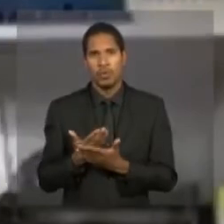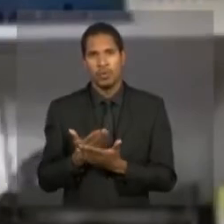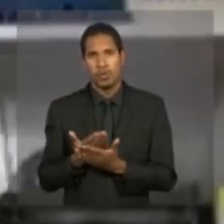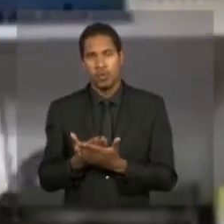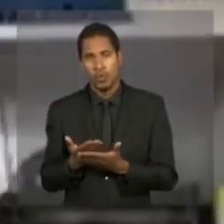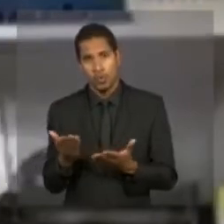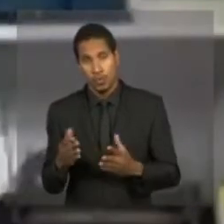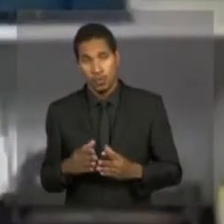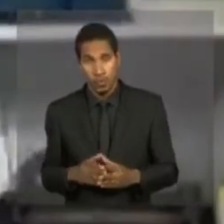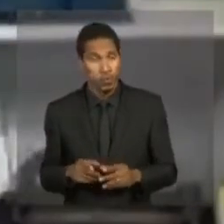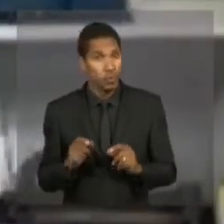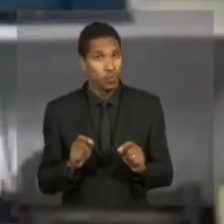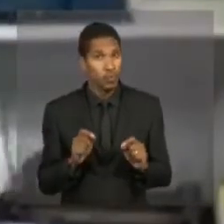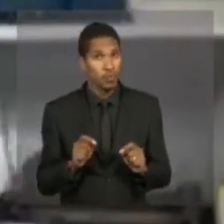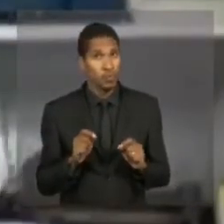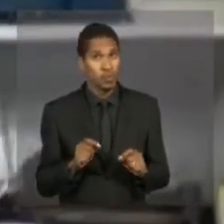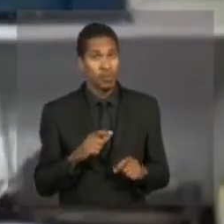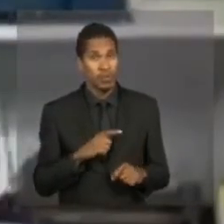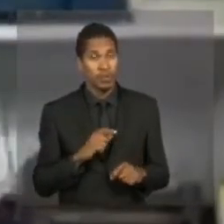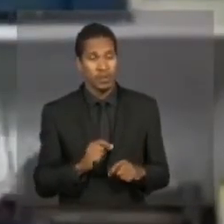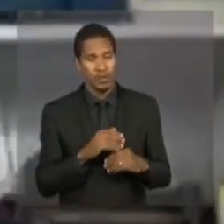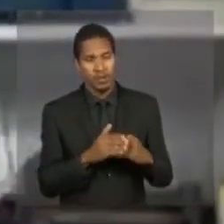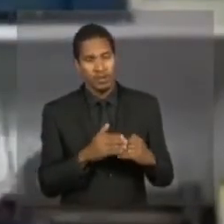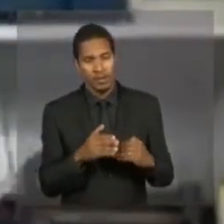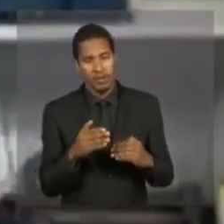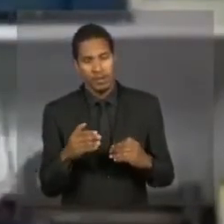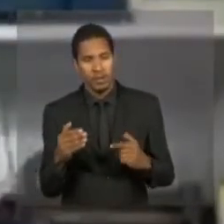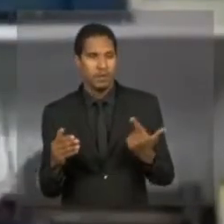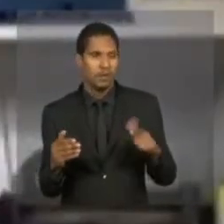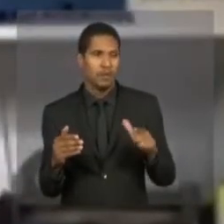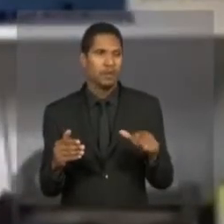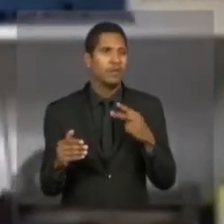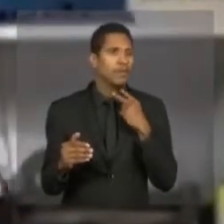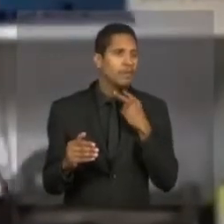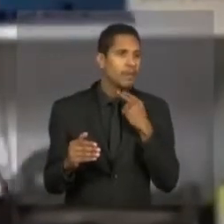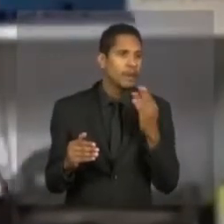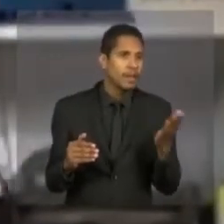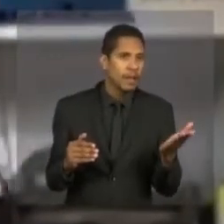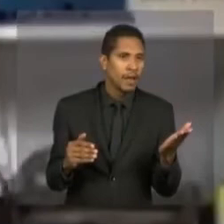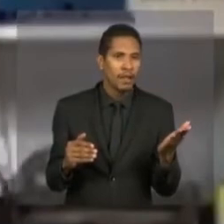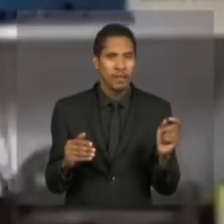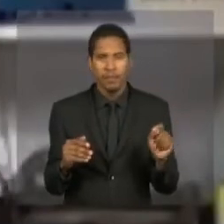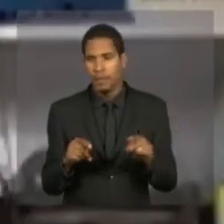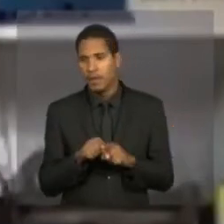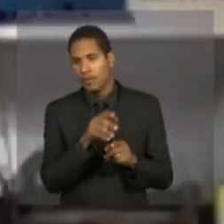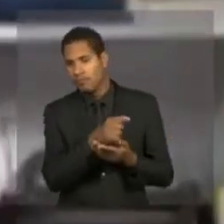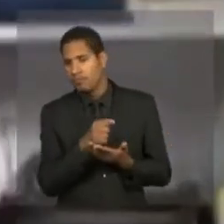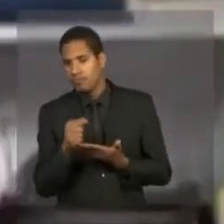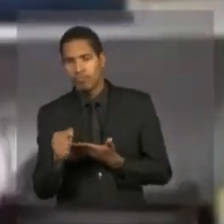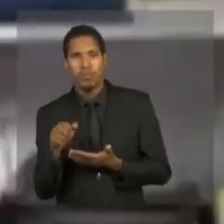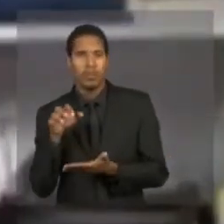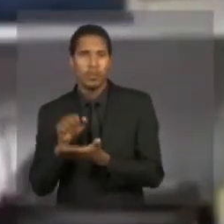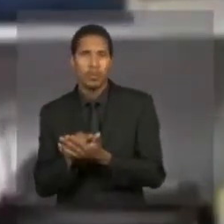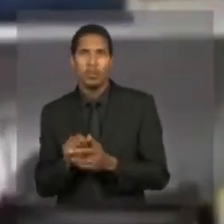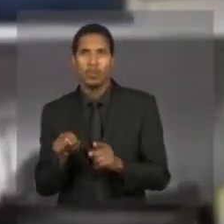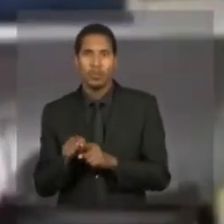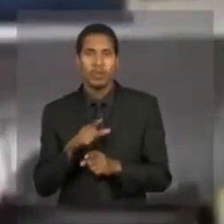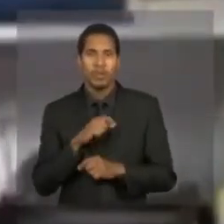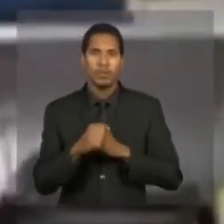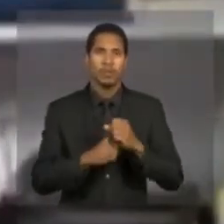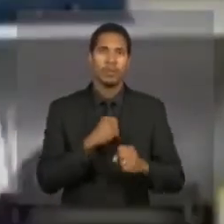escolas, apenas enquanto não houver vaga na rede pública, e aí no período das matrículas